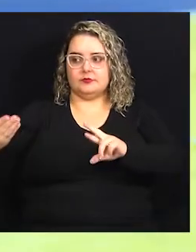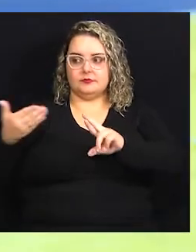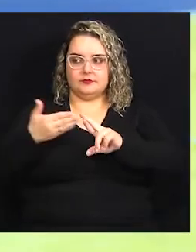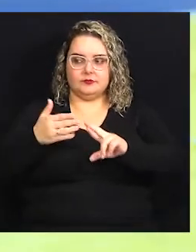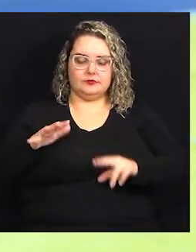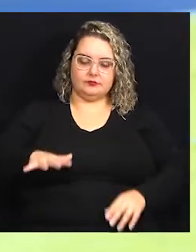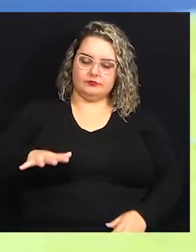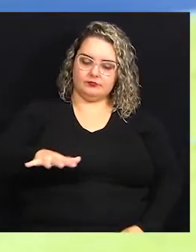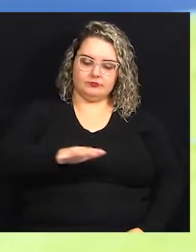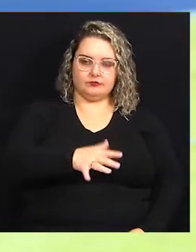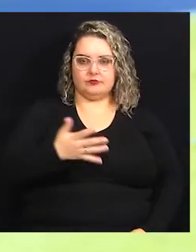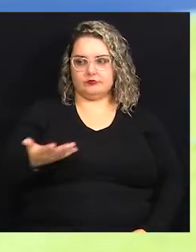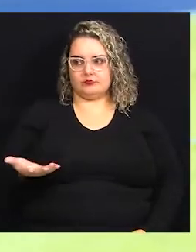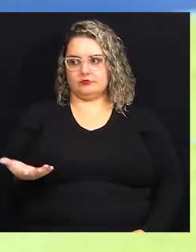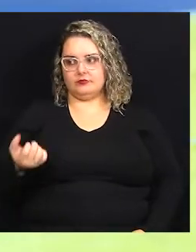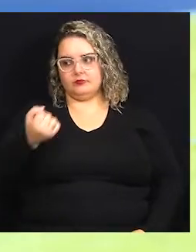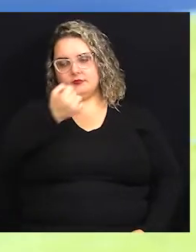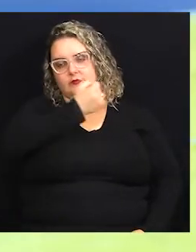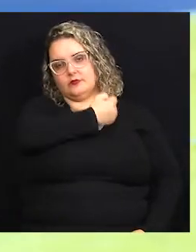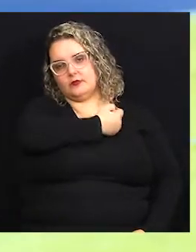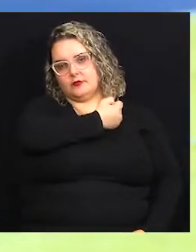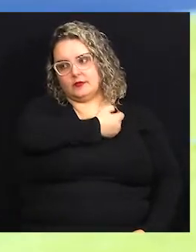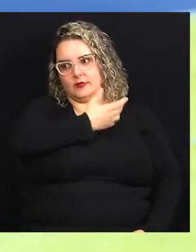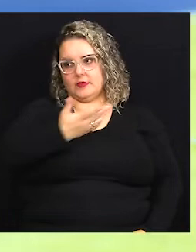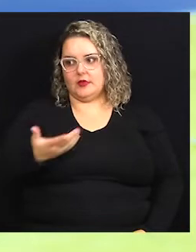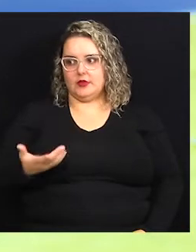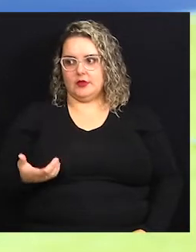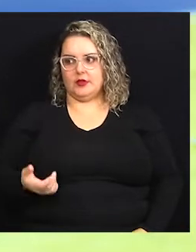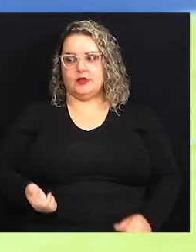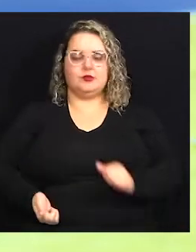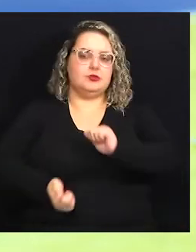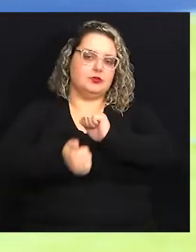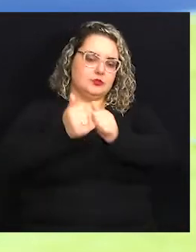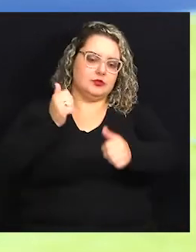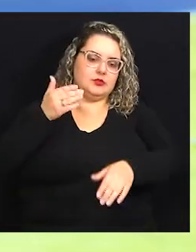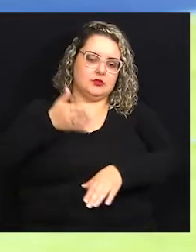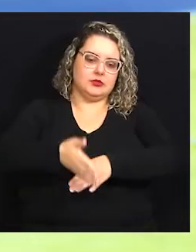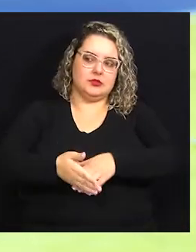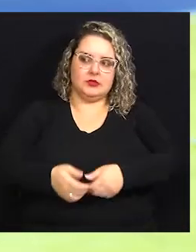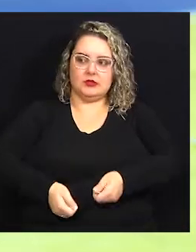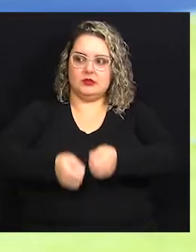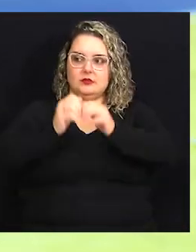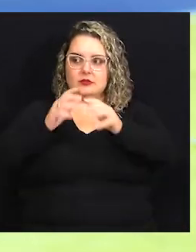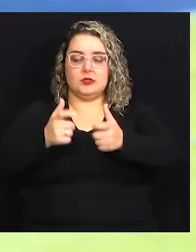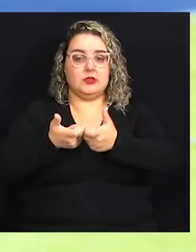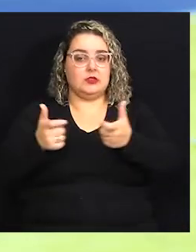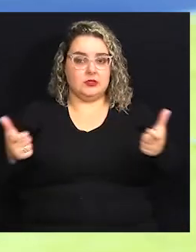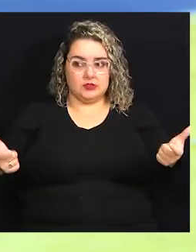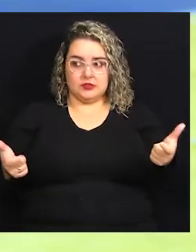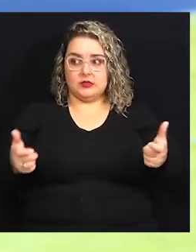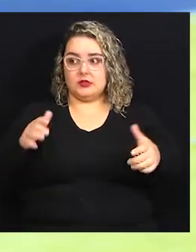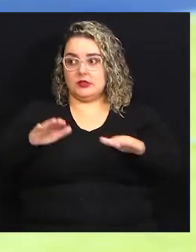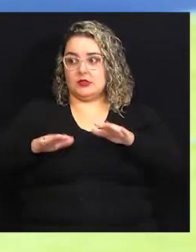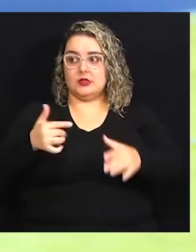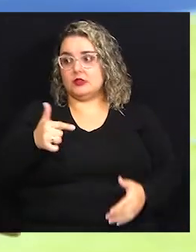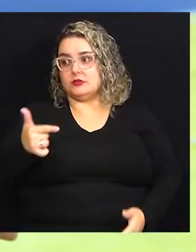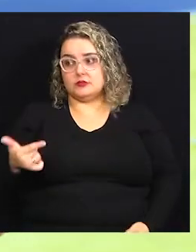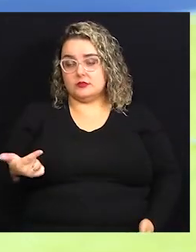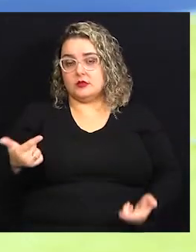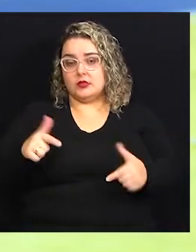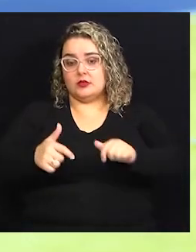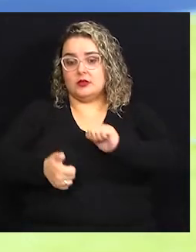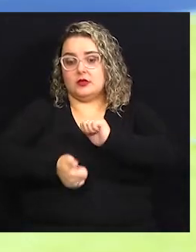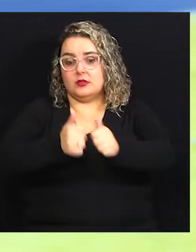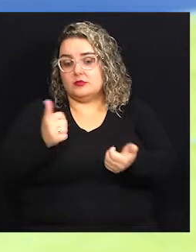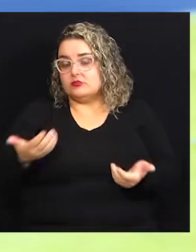referência para a região, né? Então, assim, o número de atletas que querem jogar, eu imagino que seja muito grande e que muitas vezes não tem onde jogar,